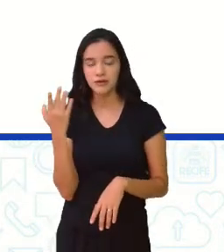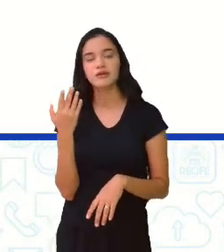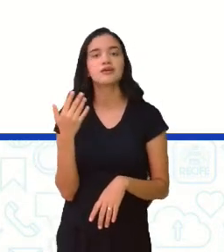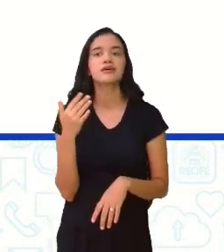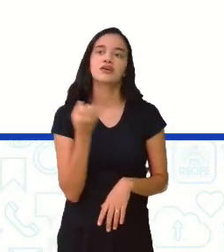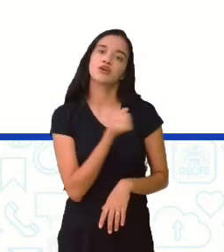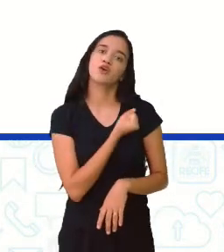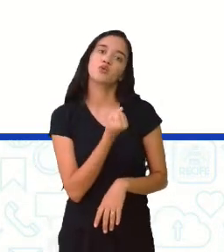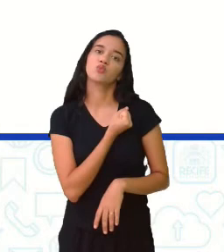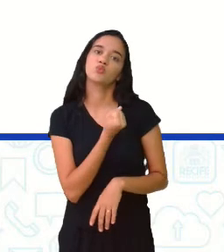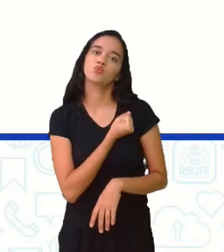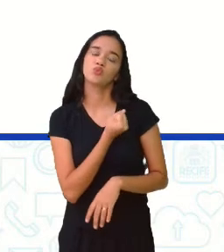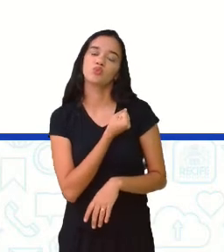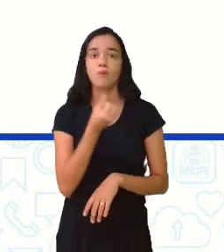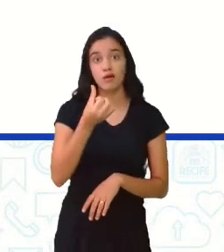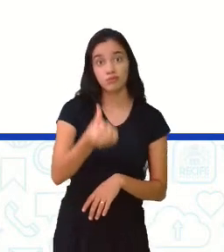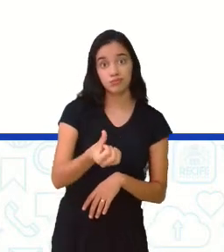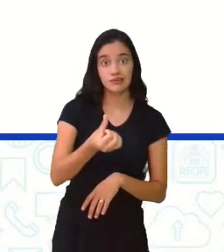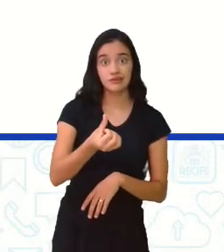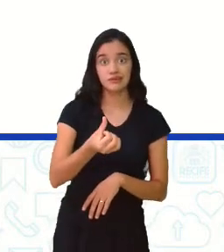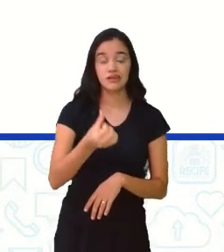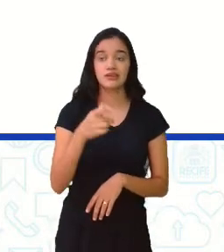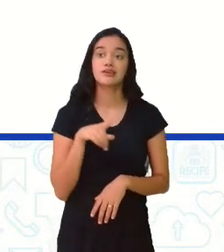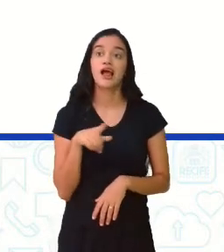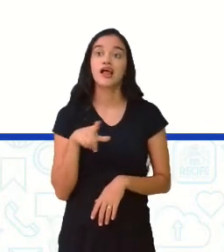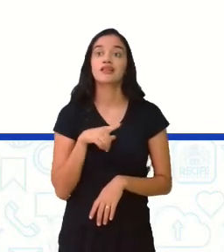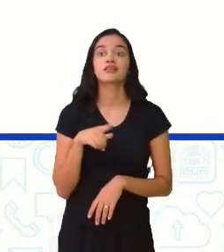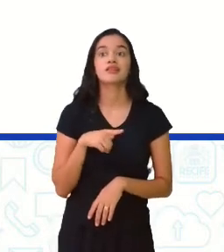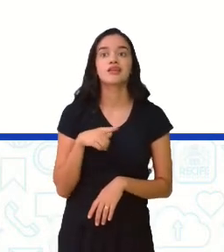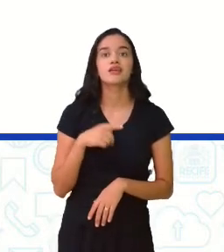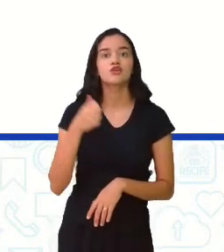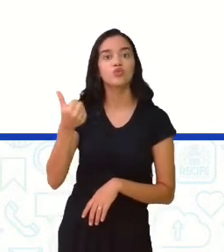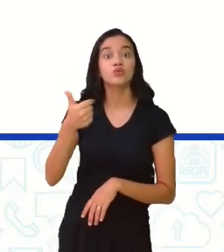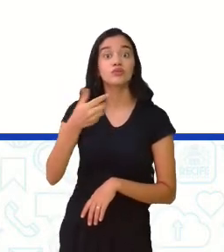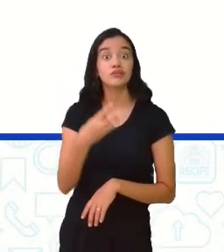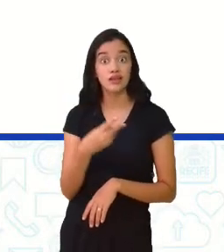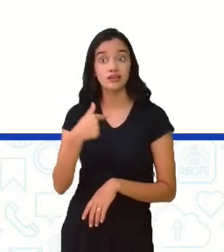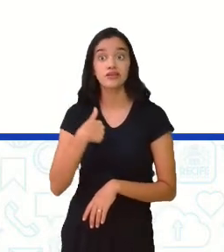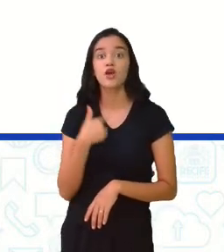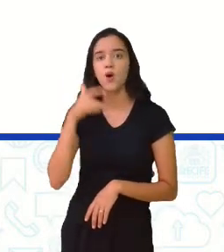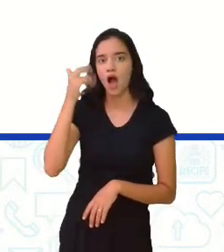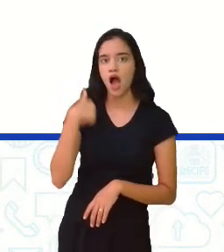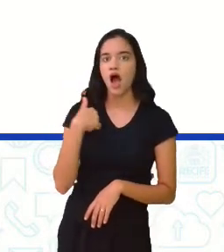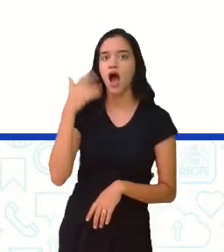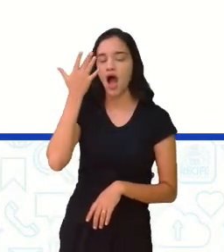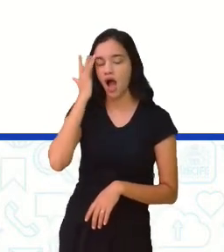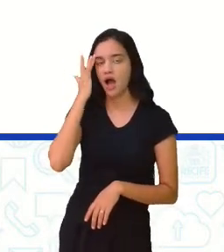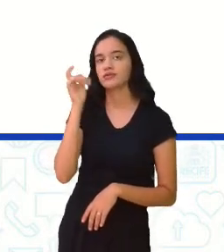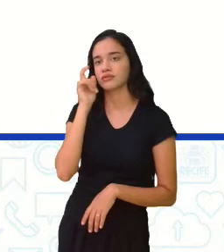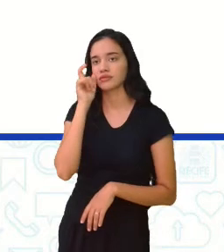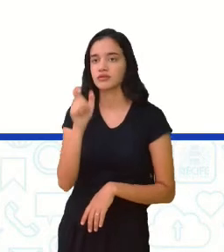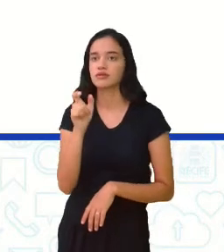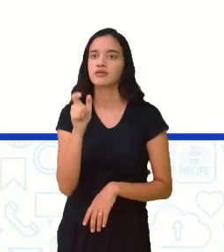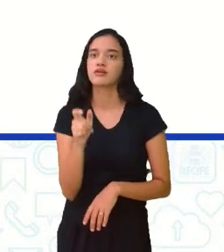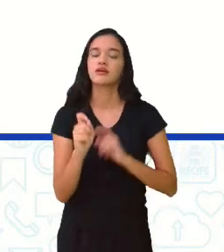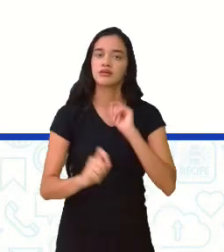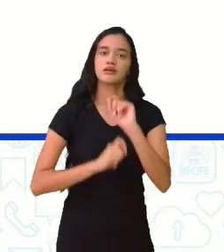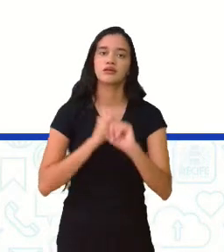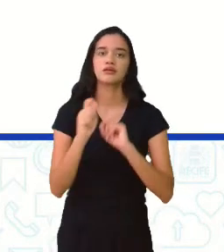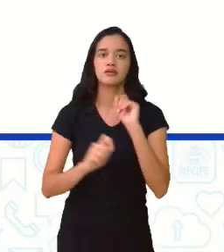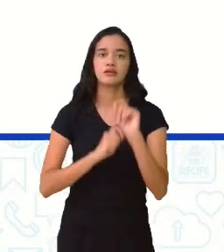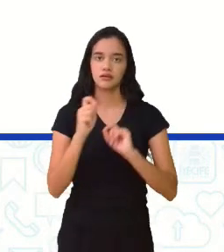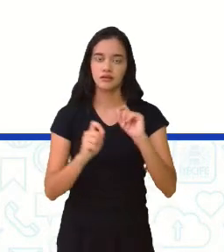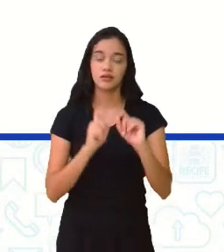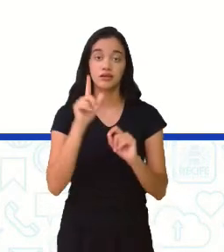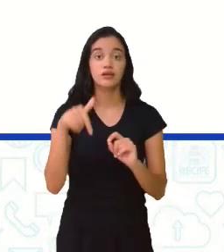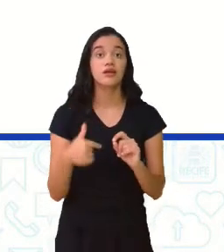número 6. Tem um 13, que eu acho super interessante, porque tem a ver com tudo que a gente fala, né? Que é a ação